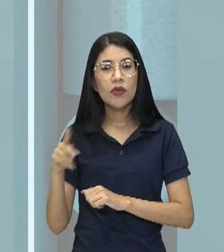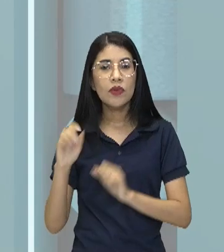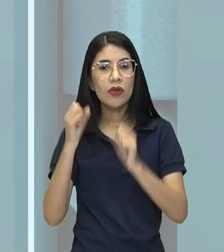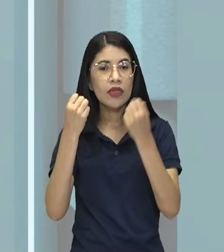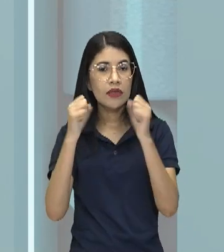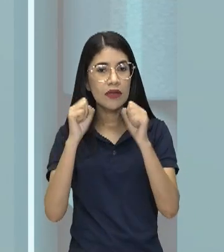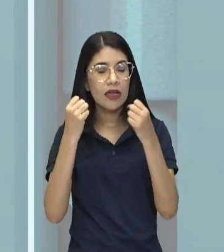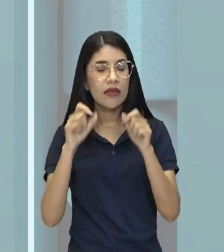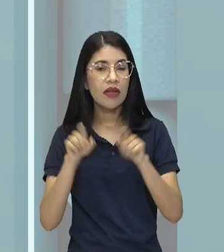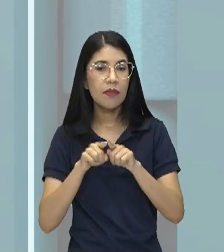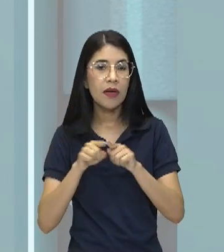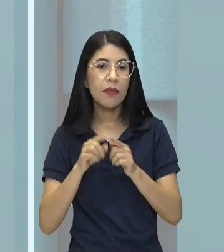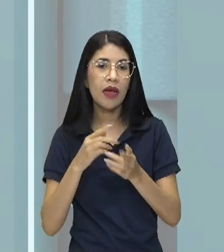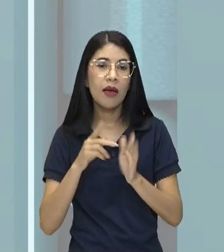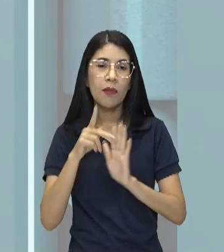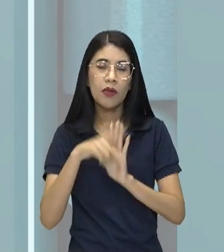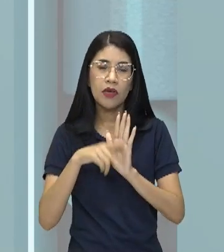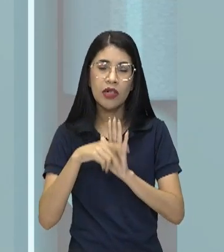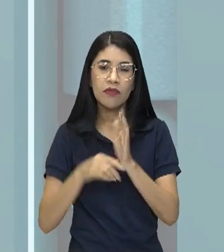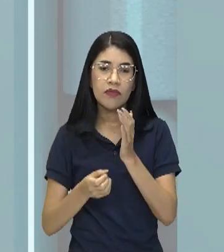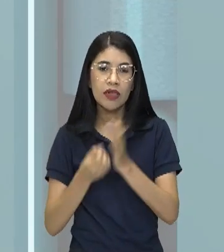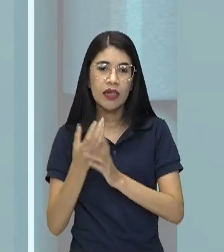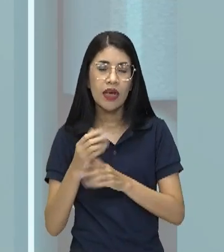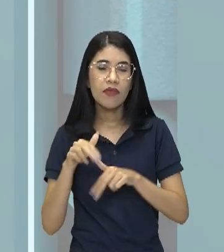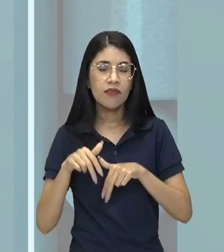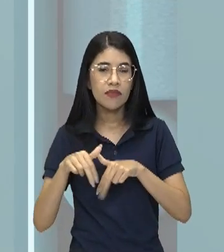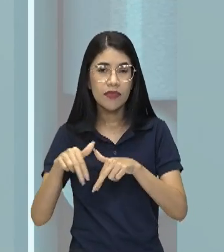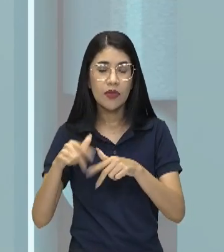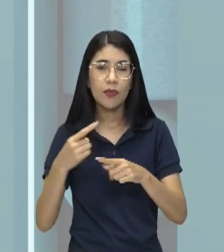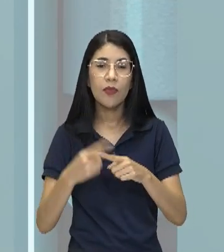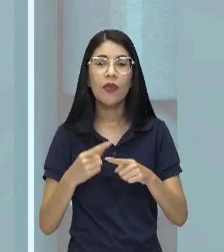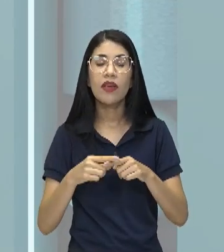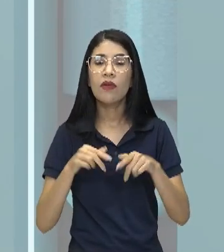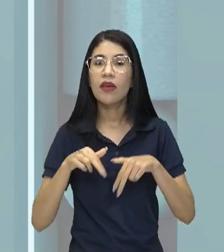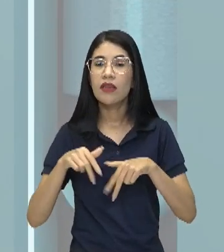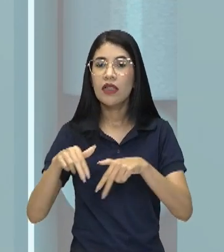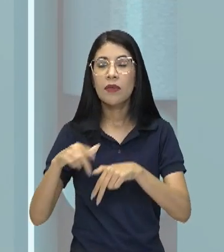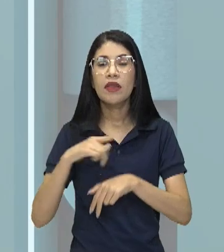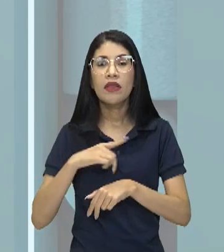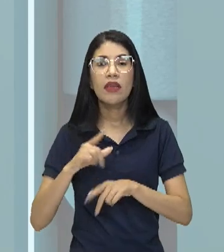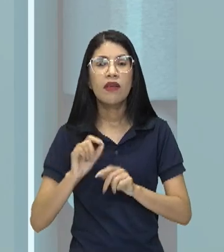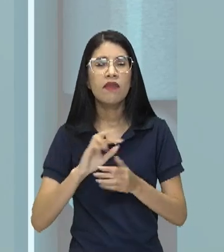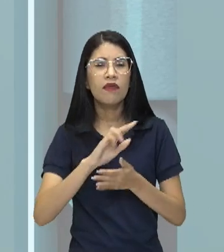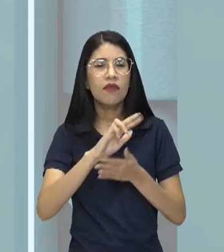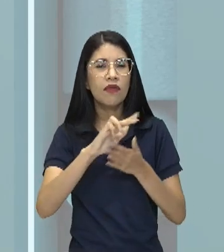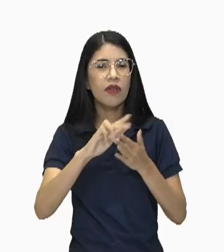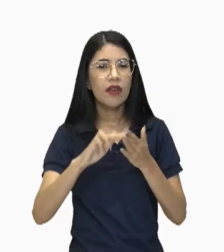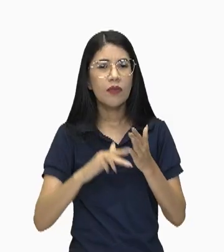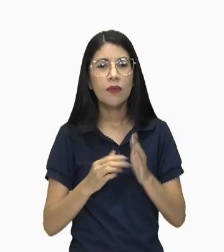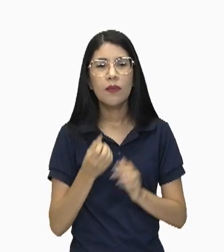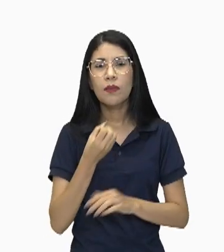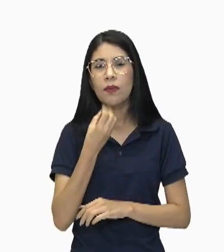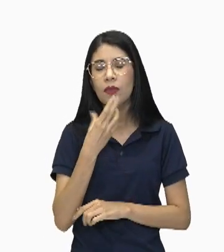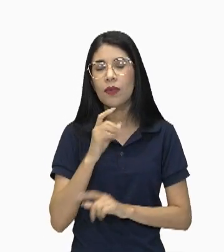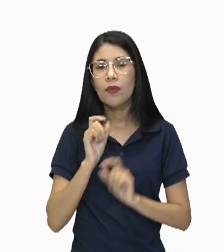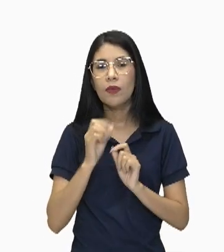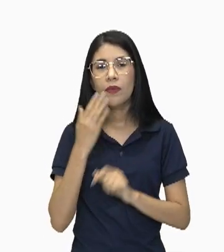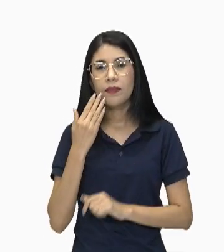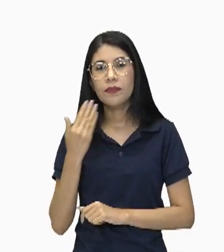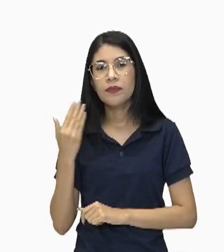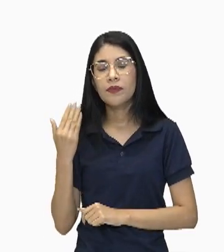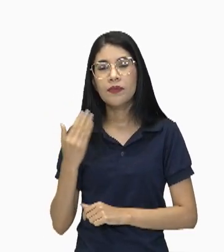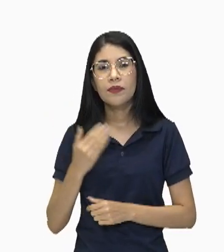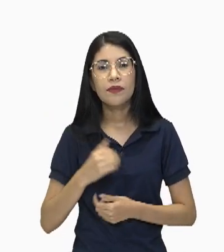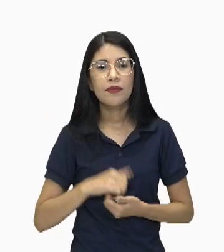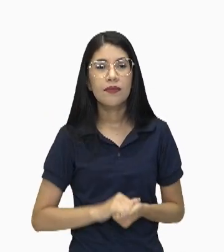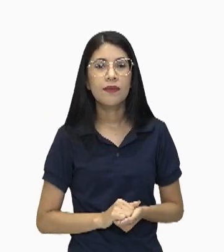para implementar um projeto de atletismo. Isso porque o atletismo traz consigo inúmeros benefícios que nós conhecemos agora.